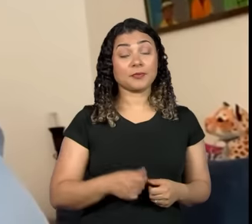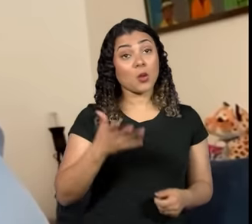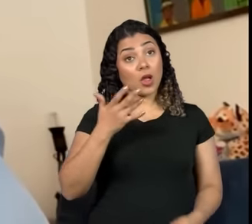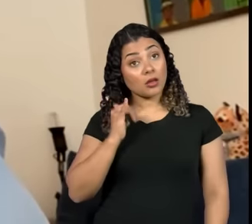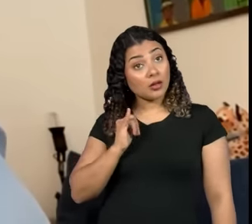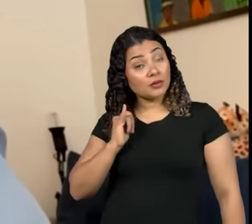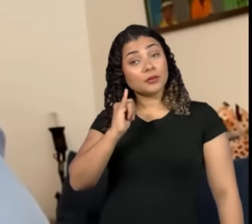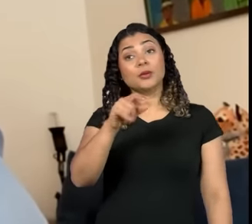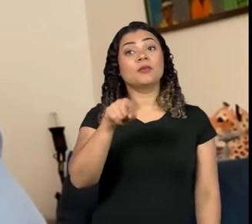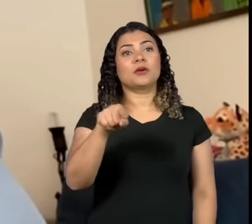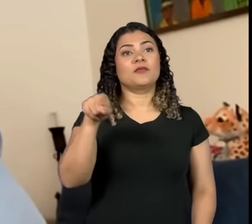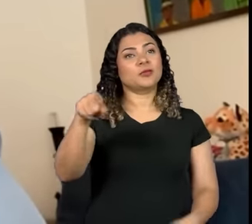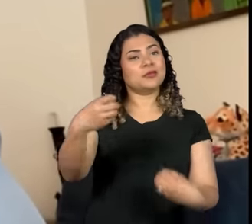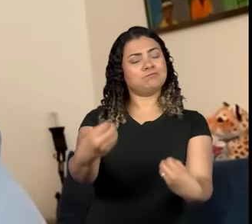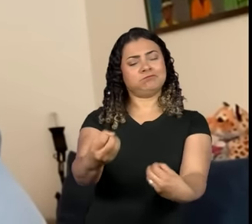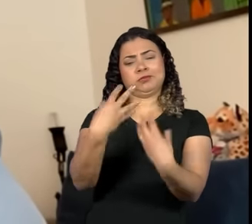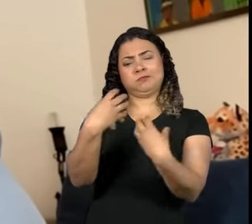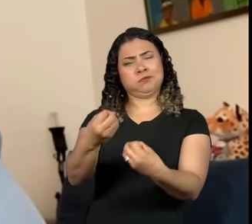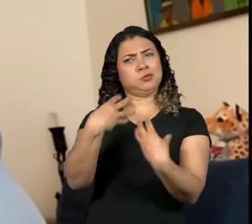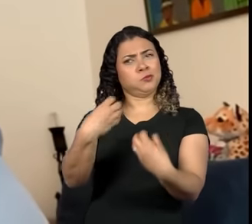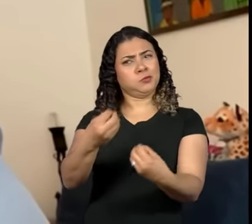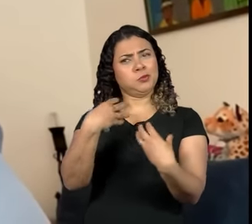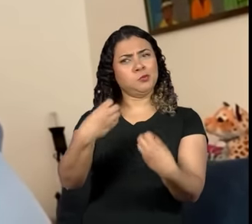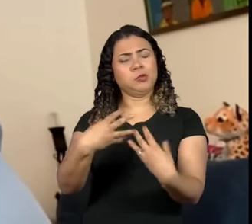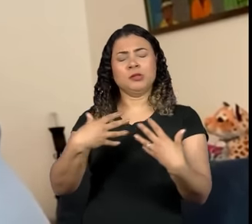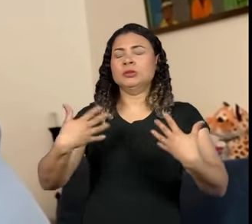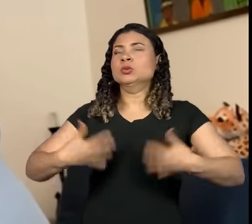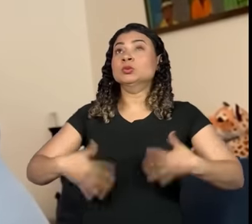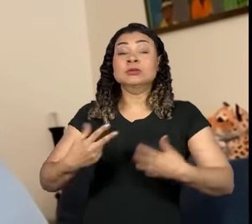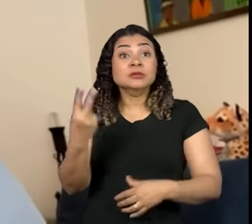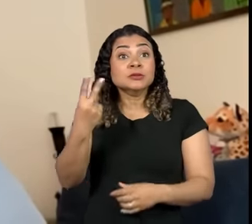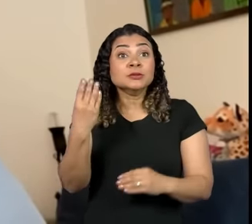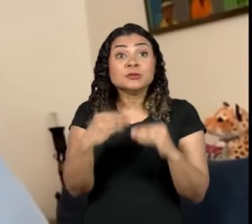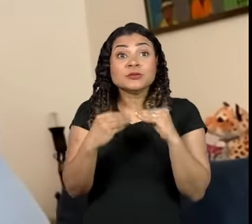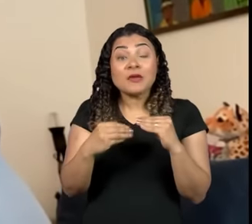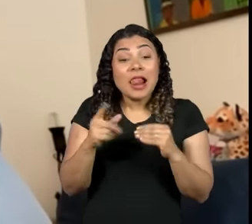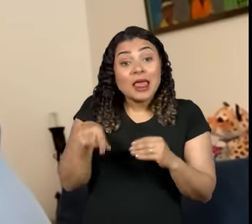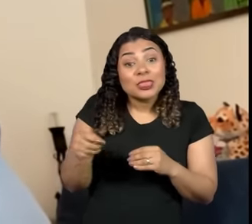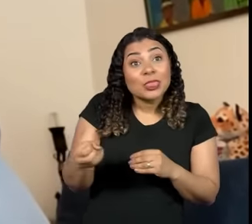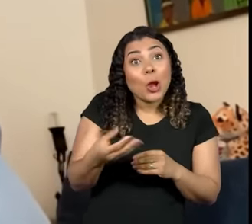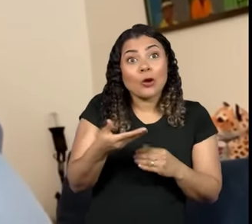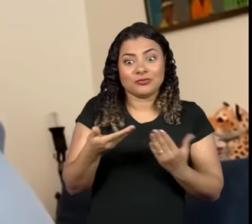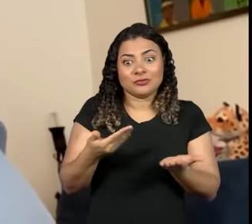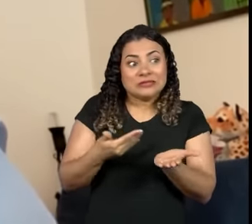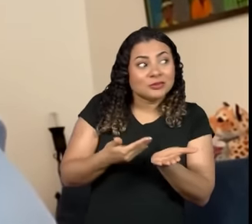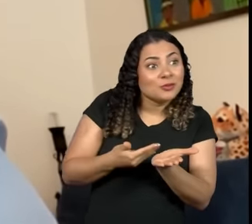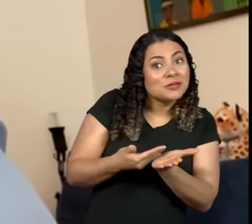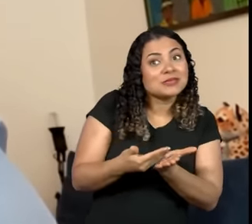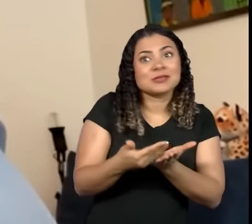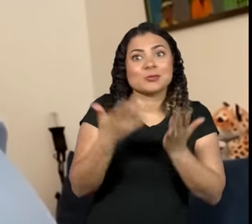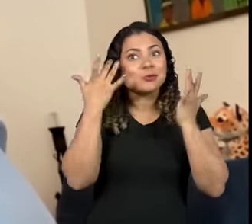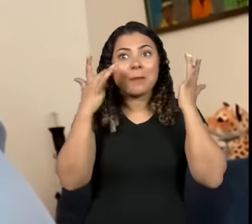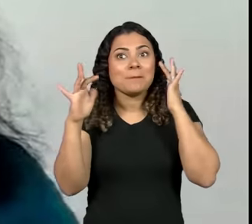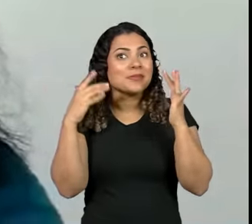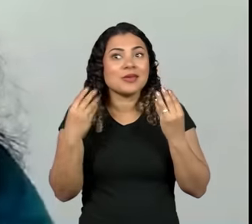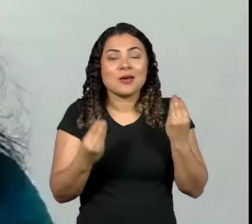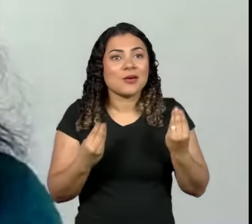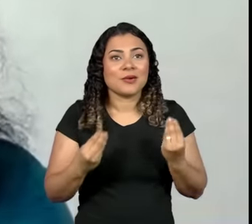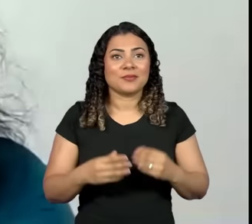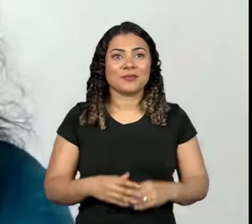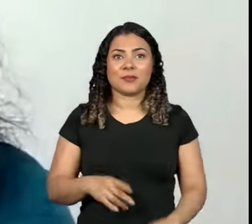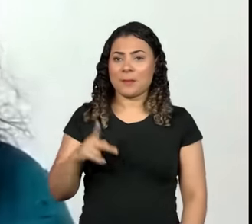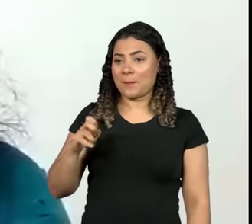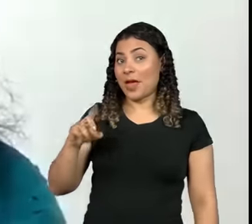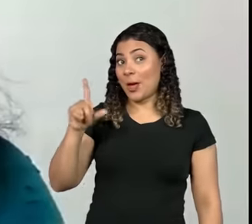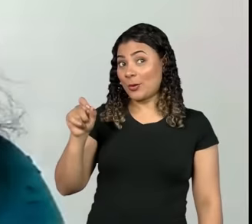dizer que você me ensinou muito, porque era minha segunda novela, ainda não sabia direito como as coisas funcionavam. Falar do